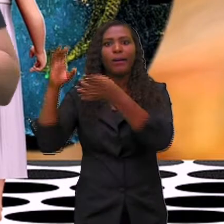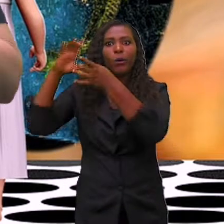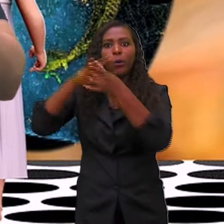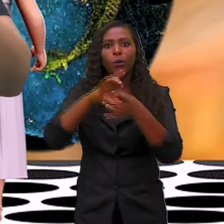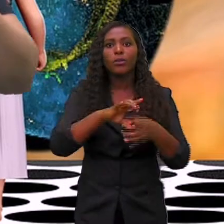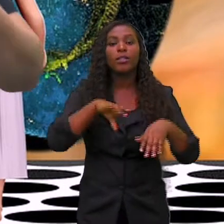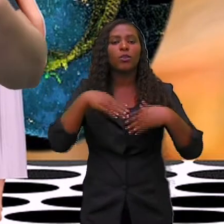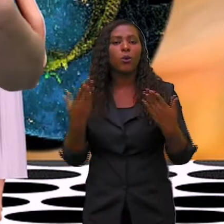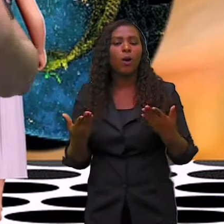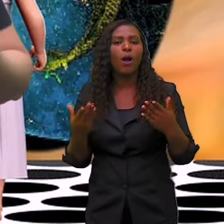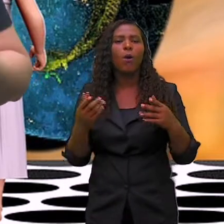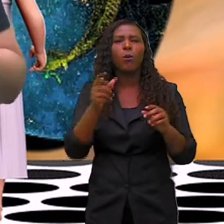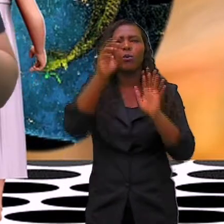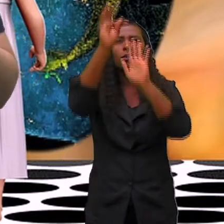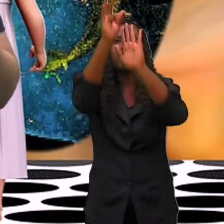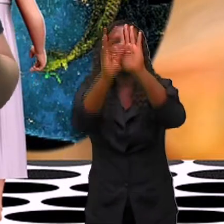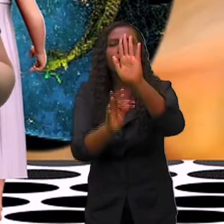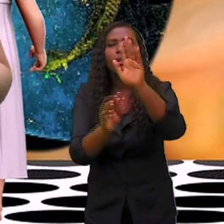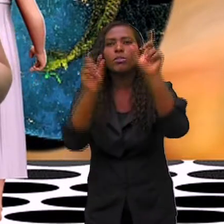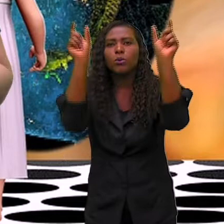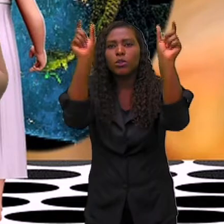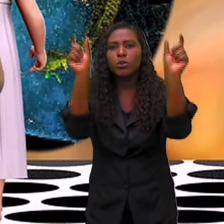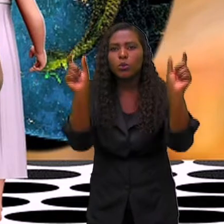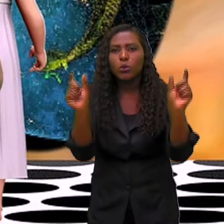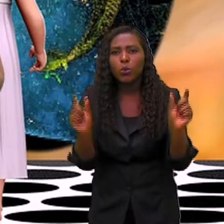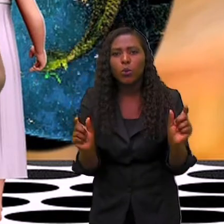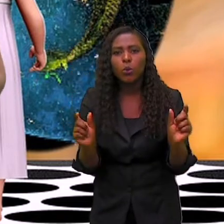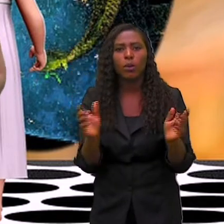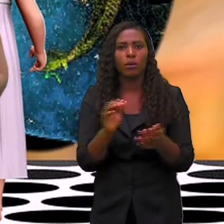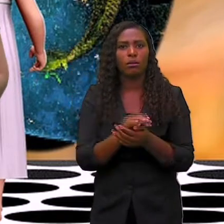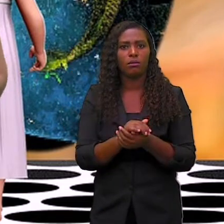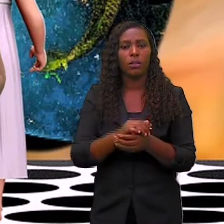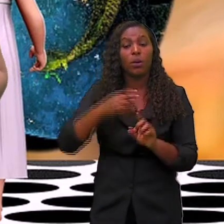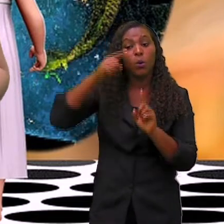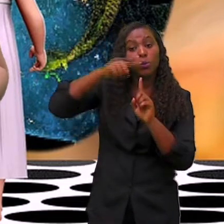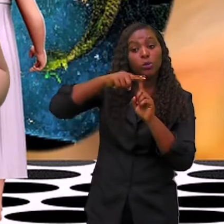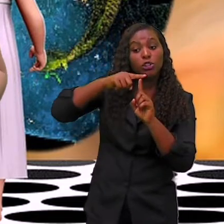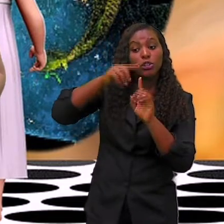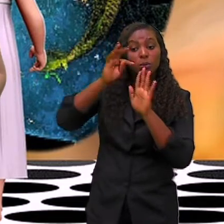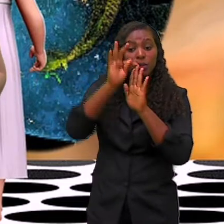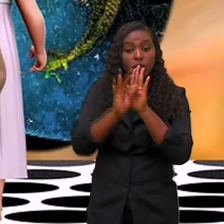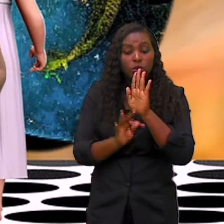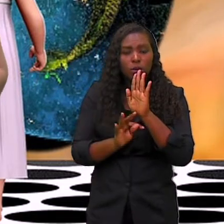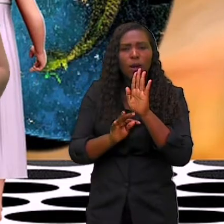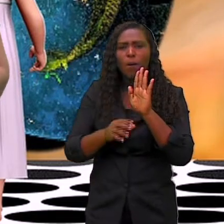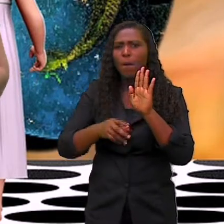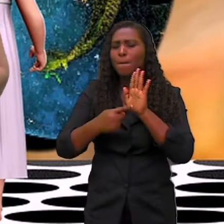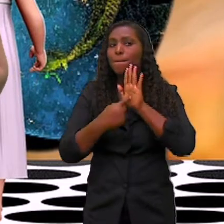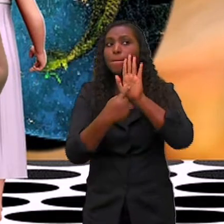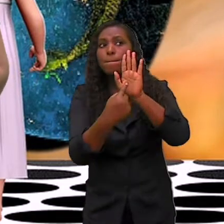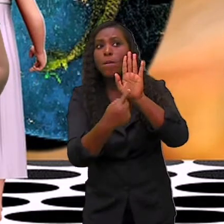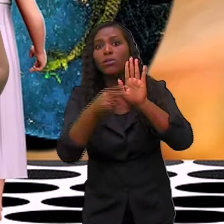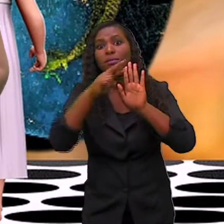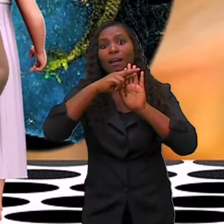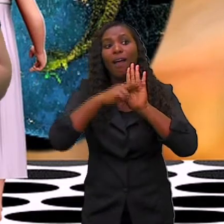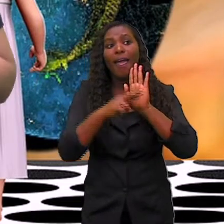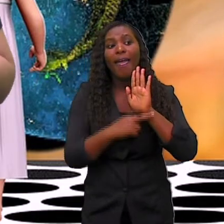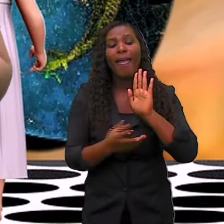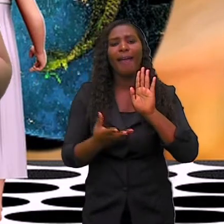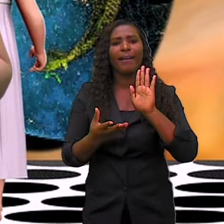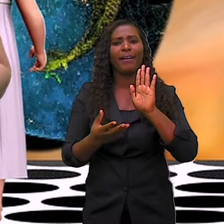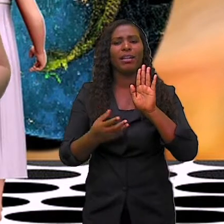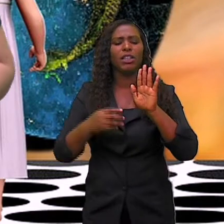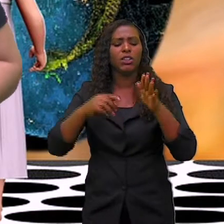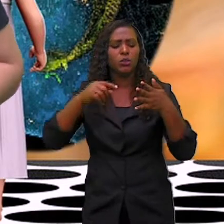textual, ele dita qual é a regra de todo o restante. Por quê? Porque quando a gente fala aí